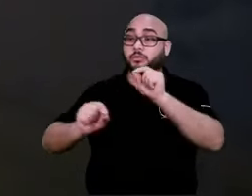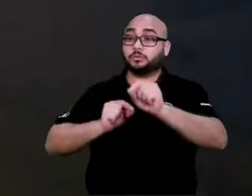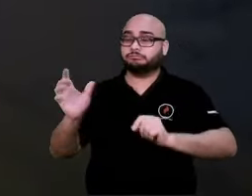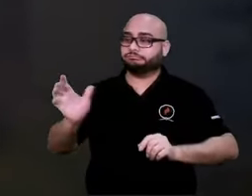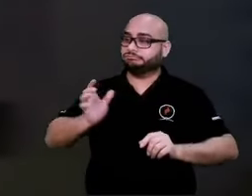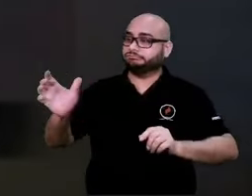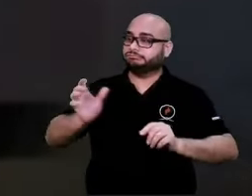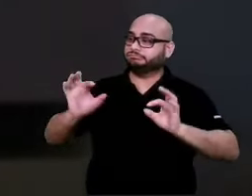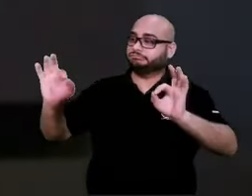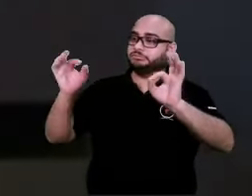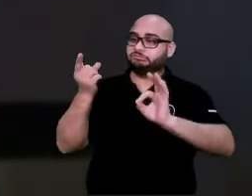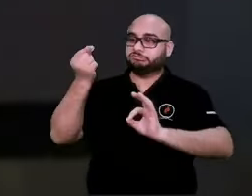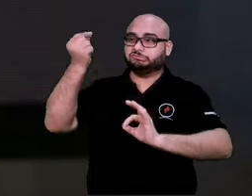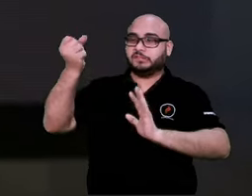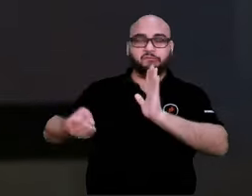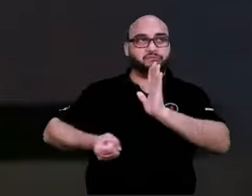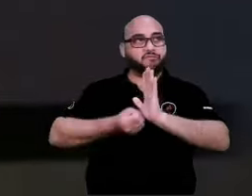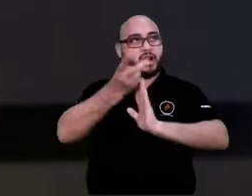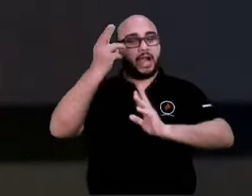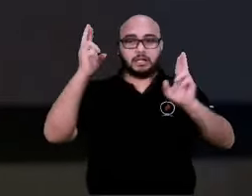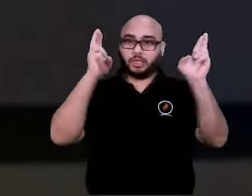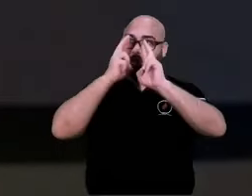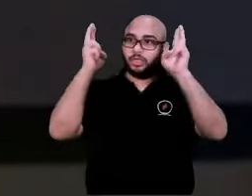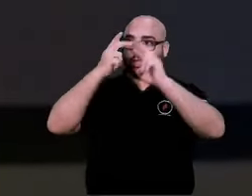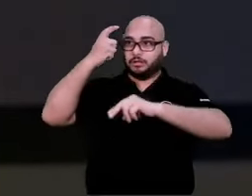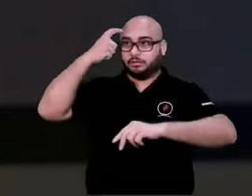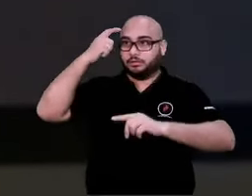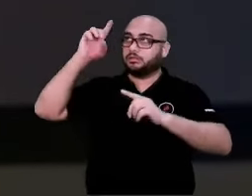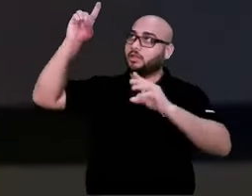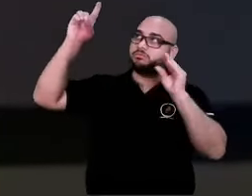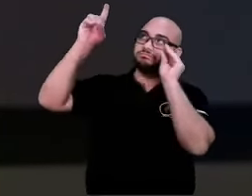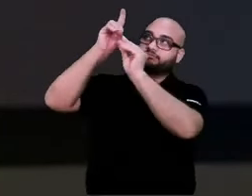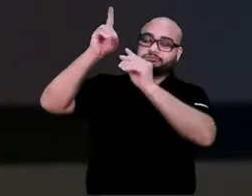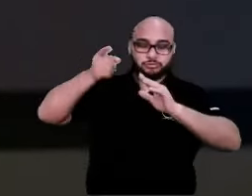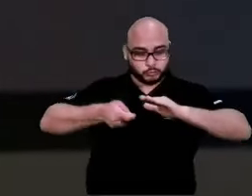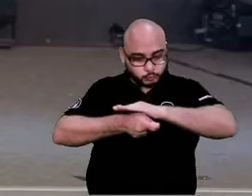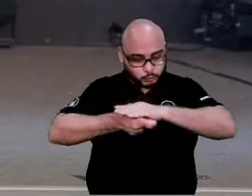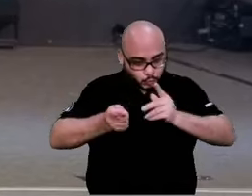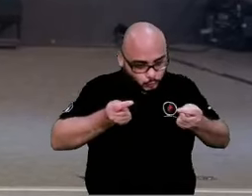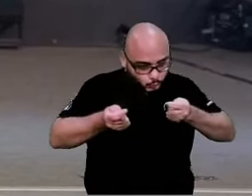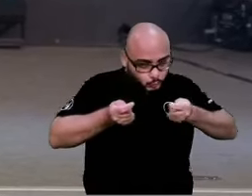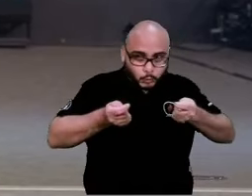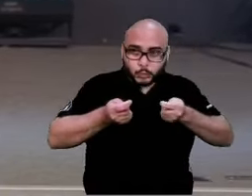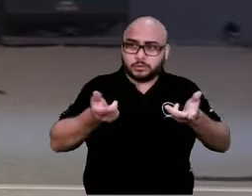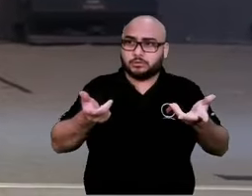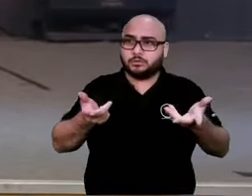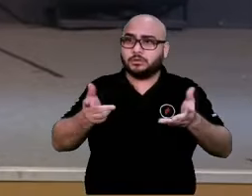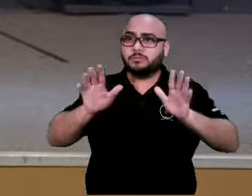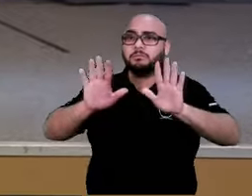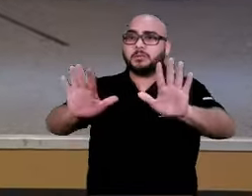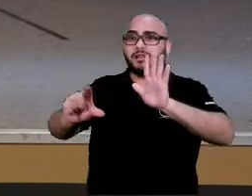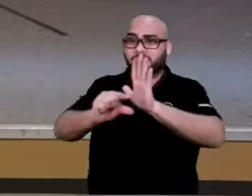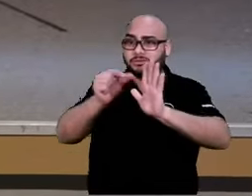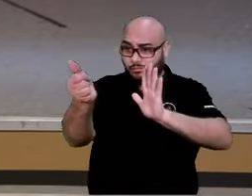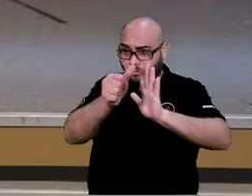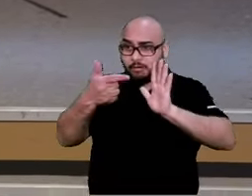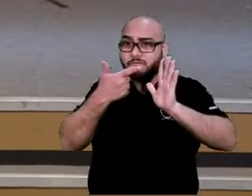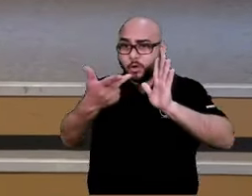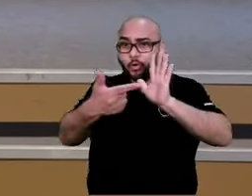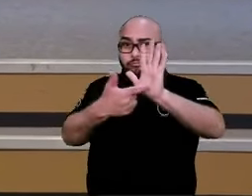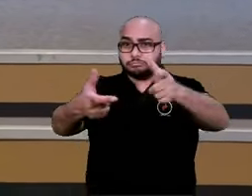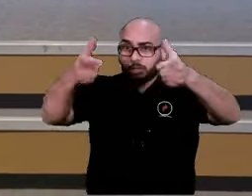Deus. Mas o Roboão do verso 11 não tem prata, não tem ouro, não tem carro, não tem